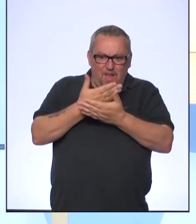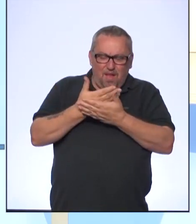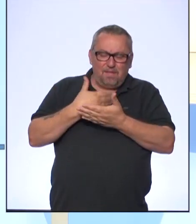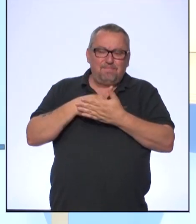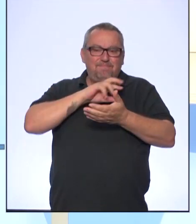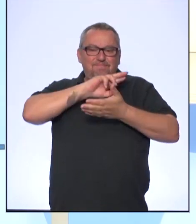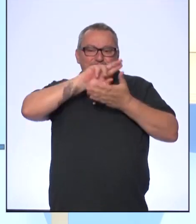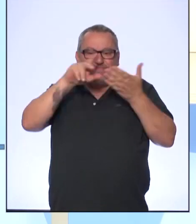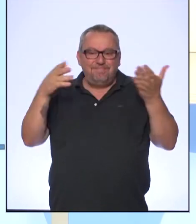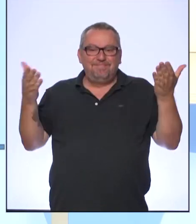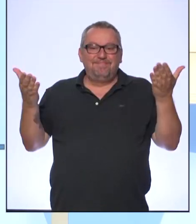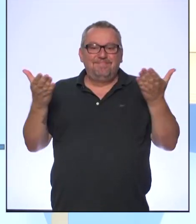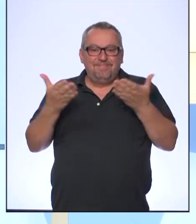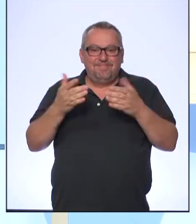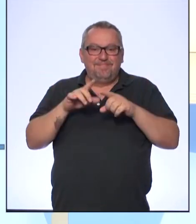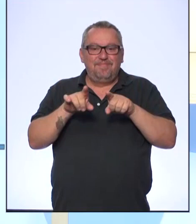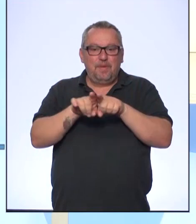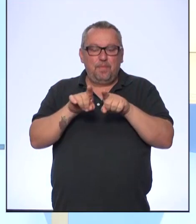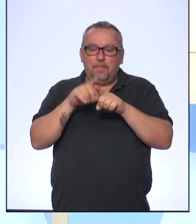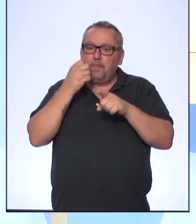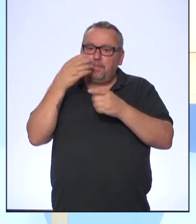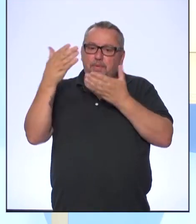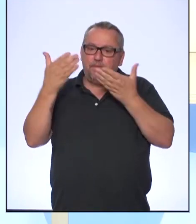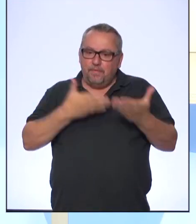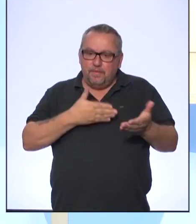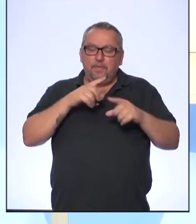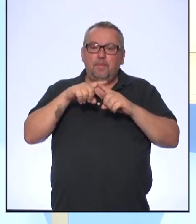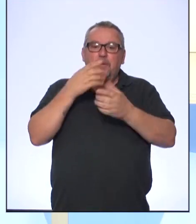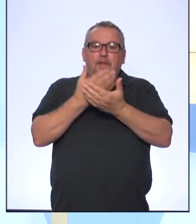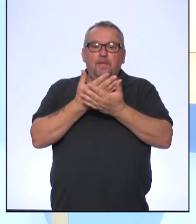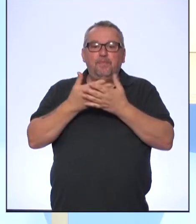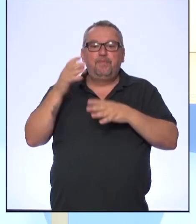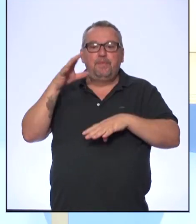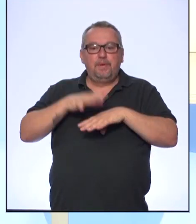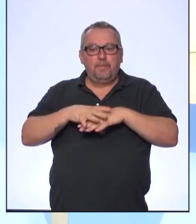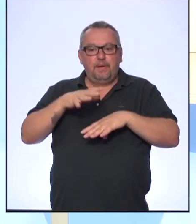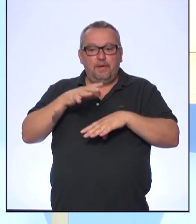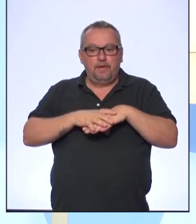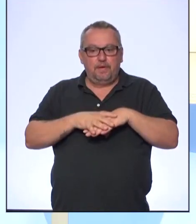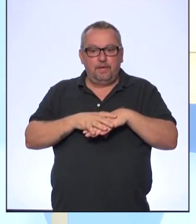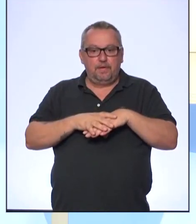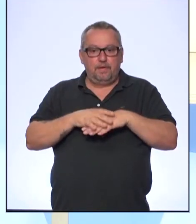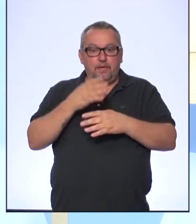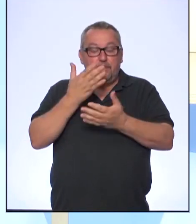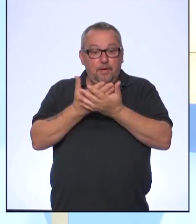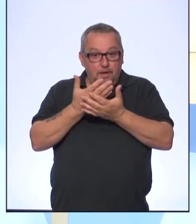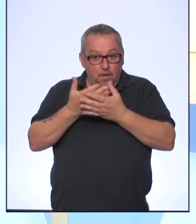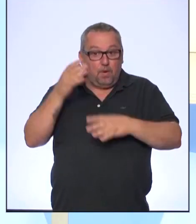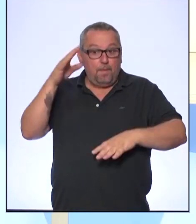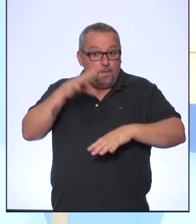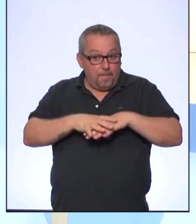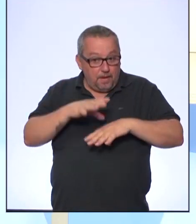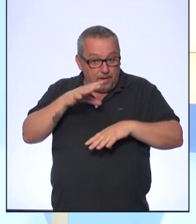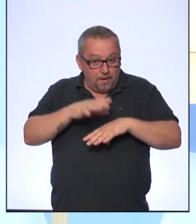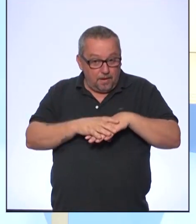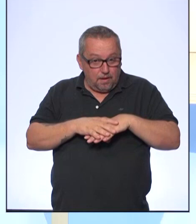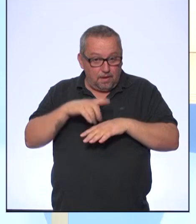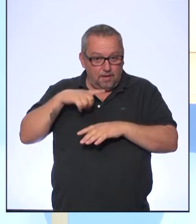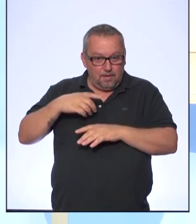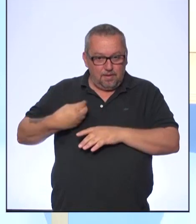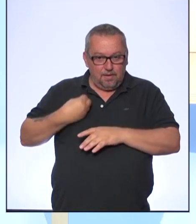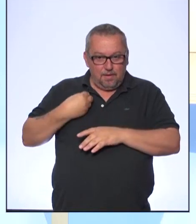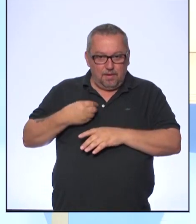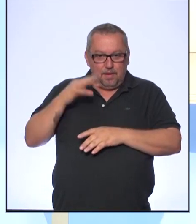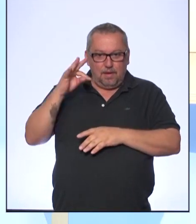pouquinho diferente. E sejam muito bem-vindos para essa aula de matemática, né? Essa aula de matemática hoje, eu estou na presença da